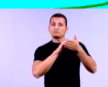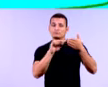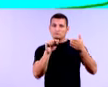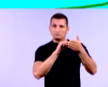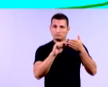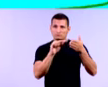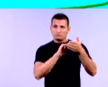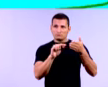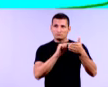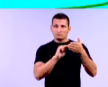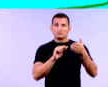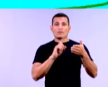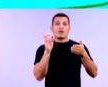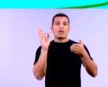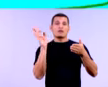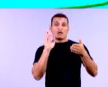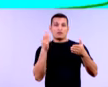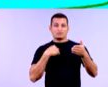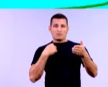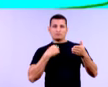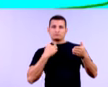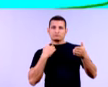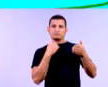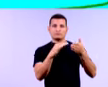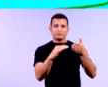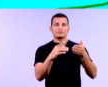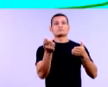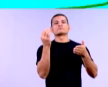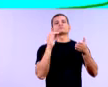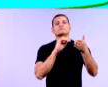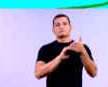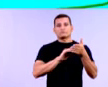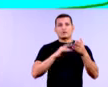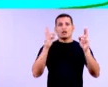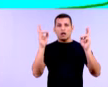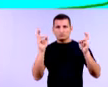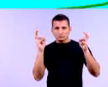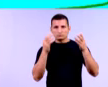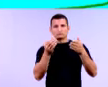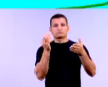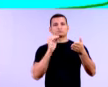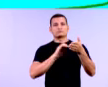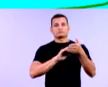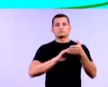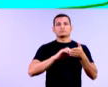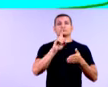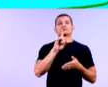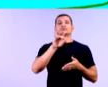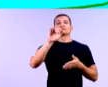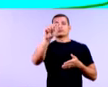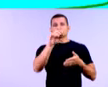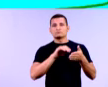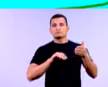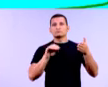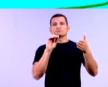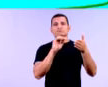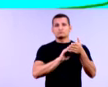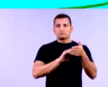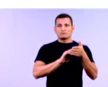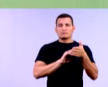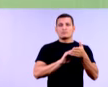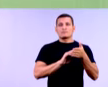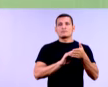o emissor, o assunto, a data, a mensagem, o fechamento e a